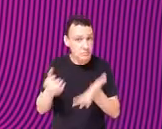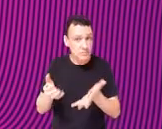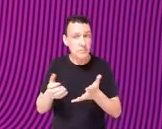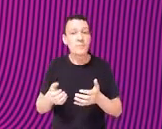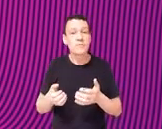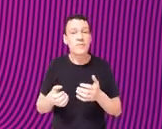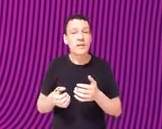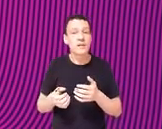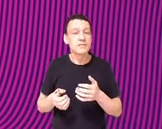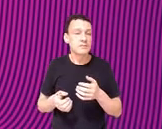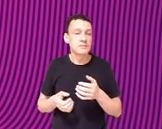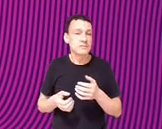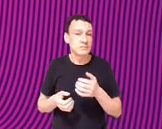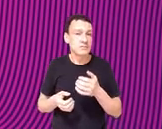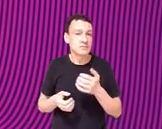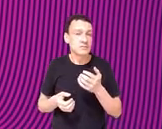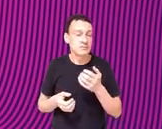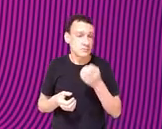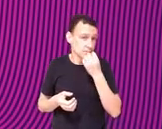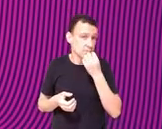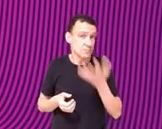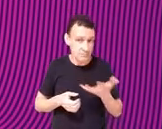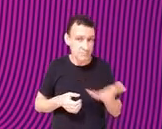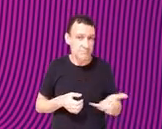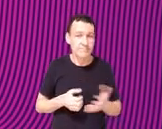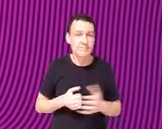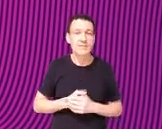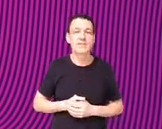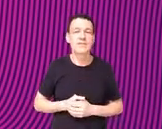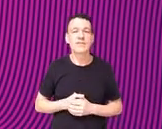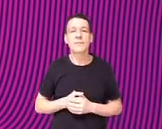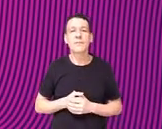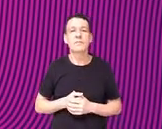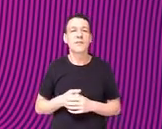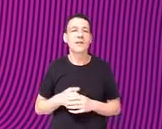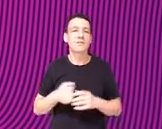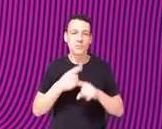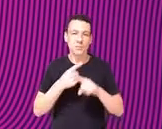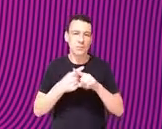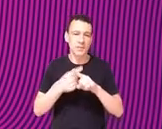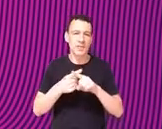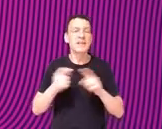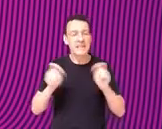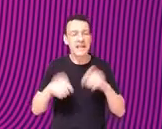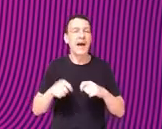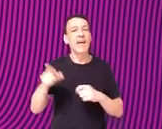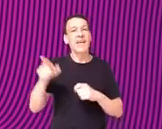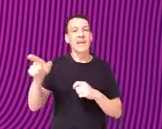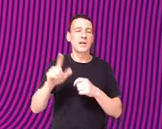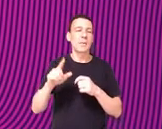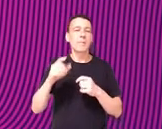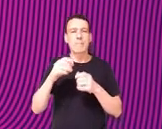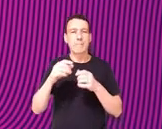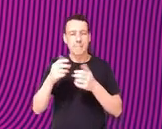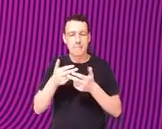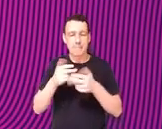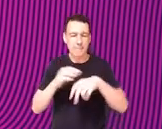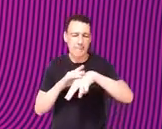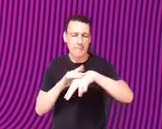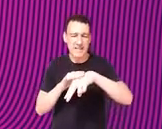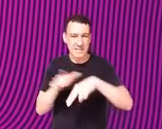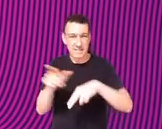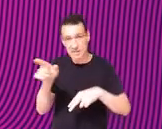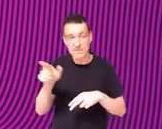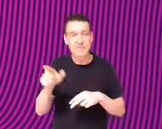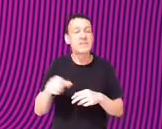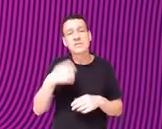se quisermos, do empoderamento do médico para o empoderamento do paciente. E de facto é este equilíbrio que é muito importante